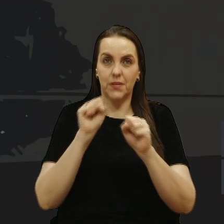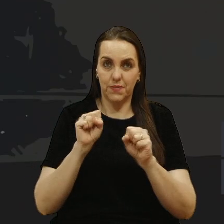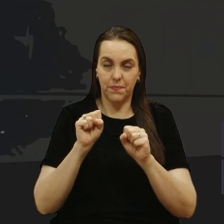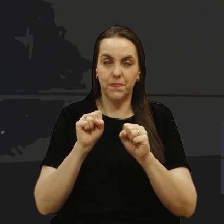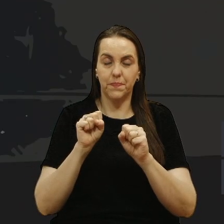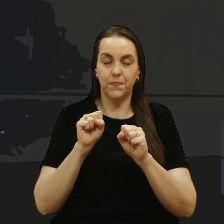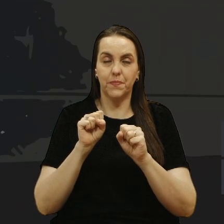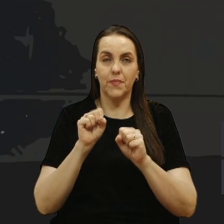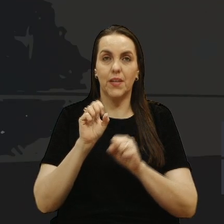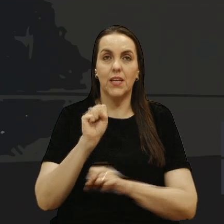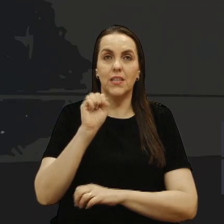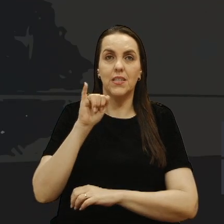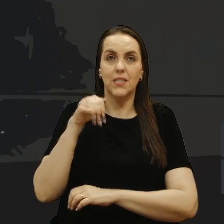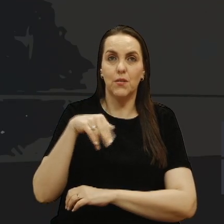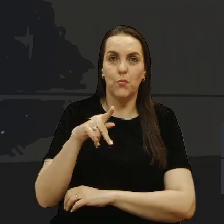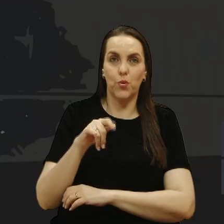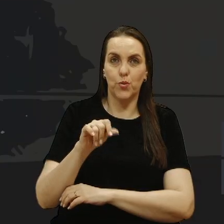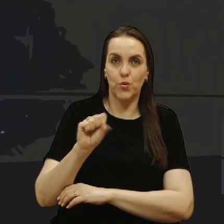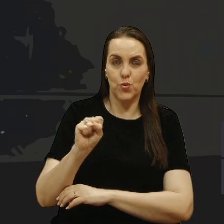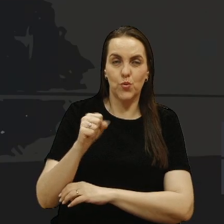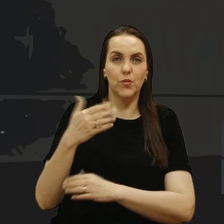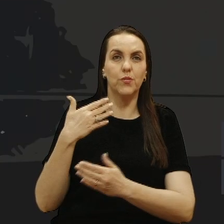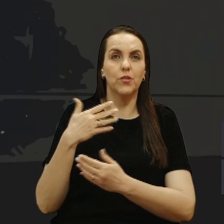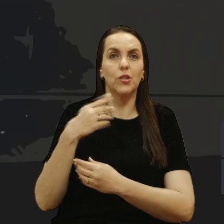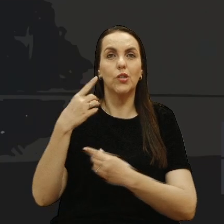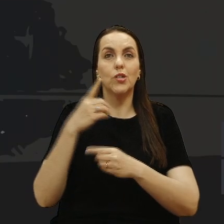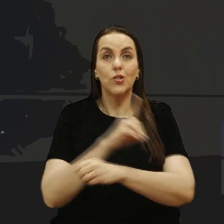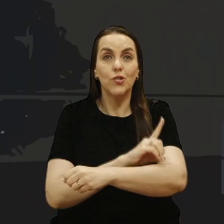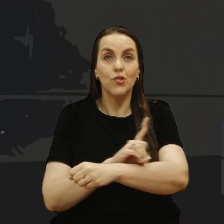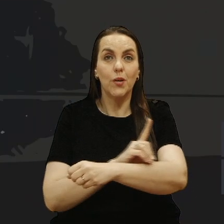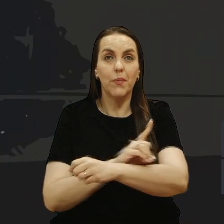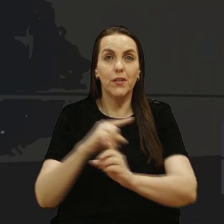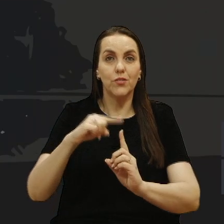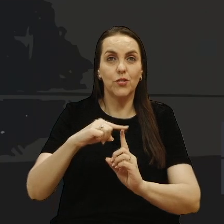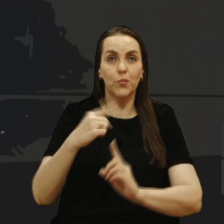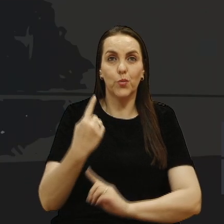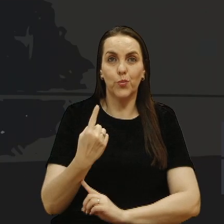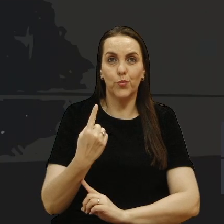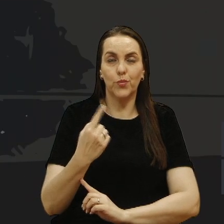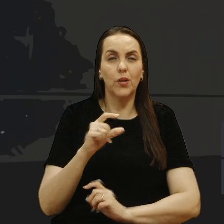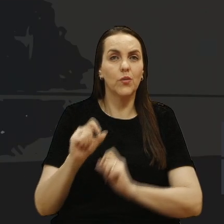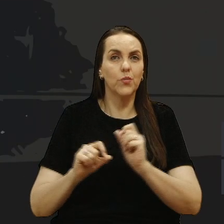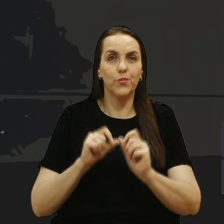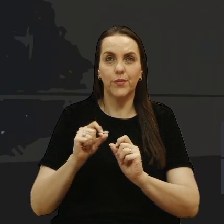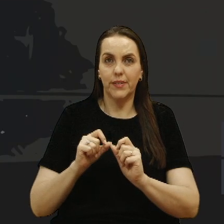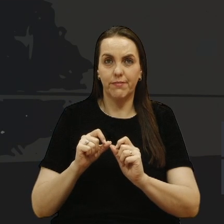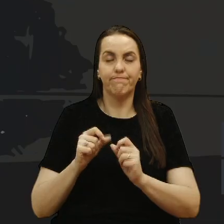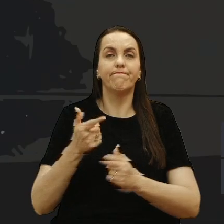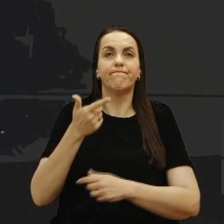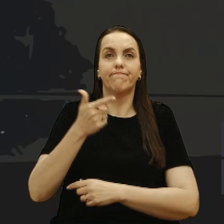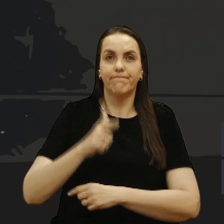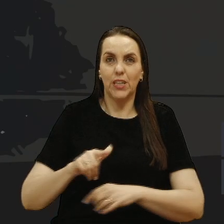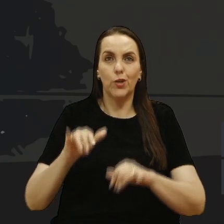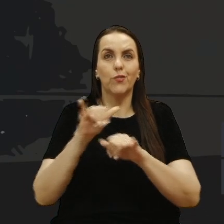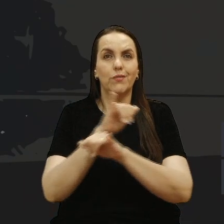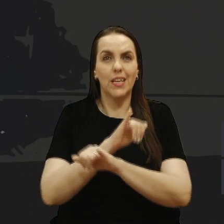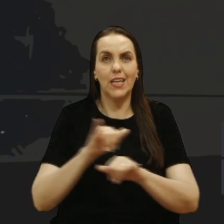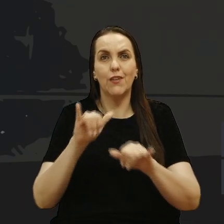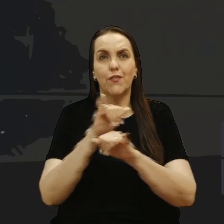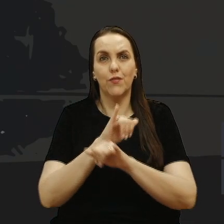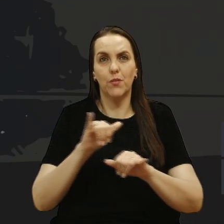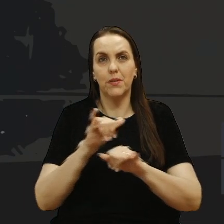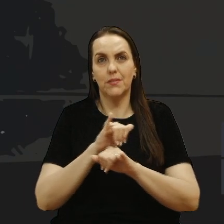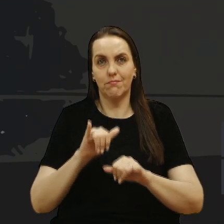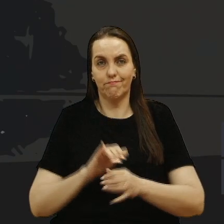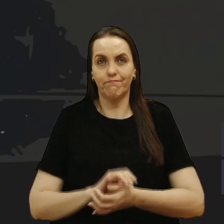um simpósio do diabetes tipo 1. O que a gente quer com isso? Trazer, mais uma vez, informação. Peço uma